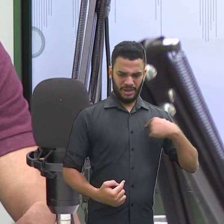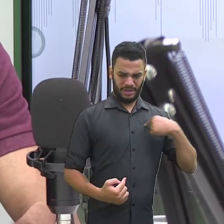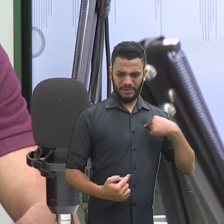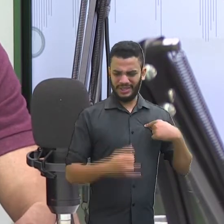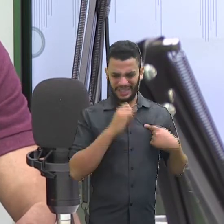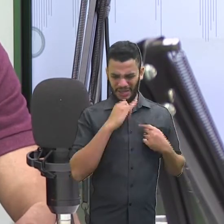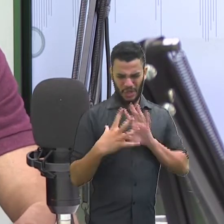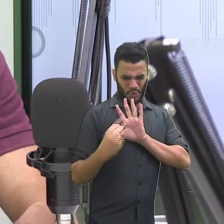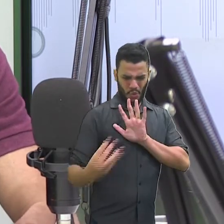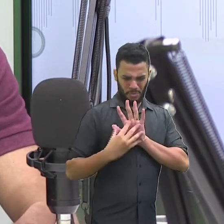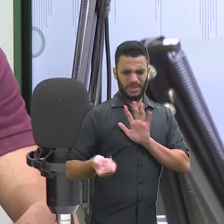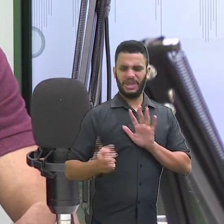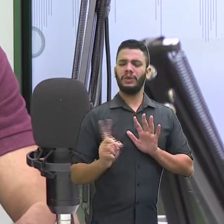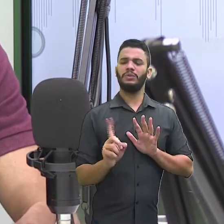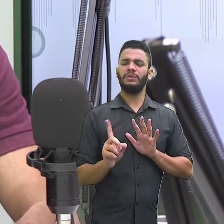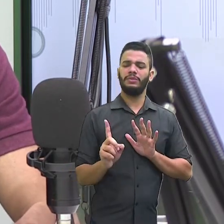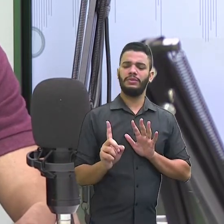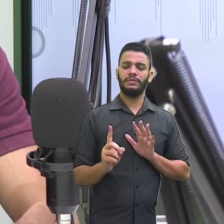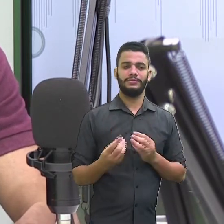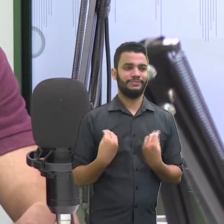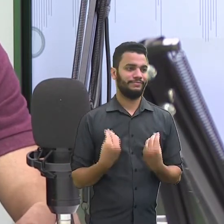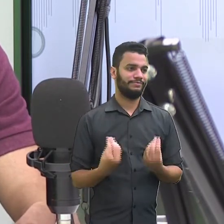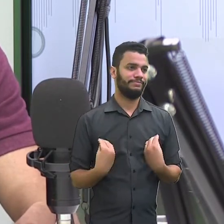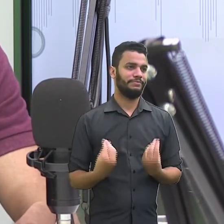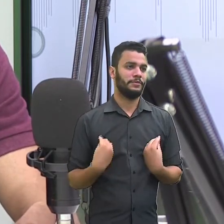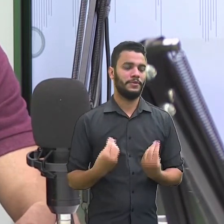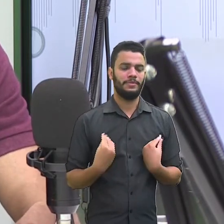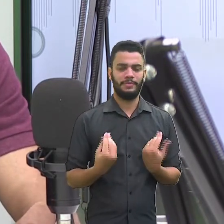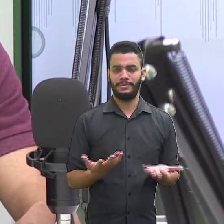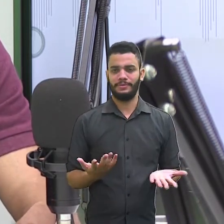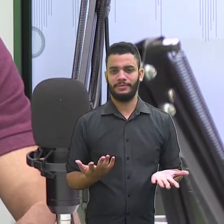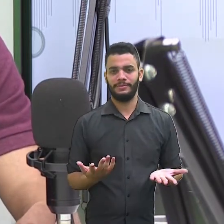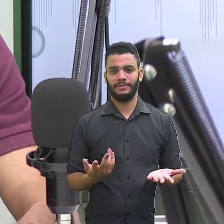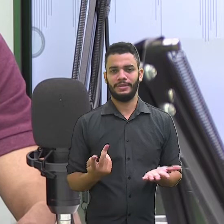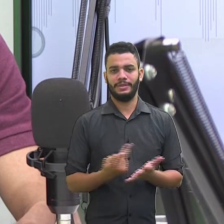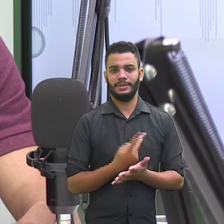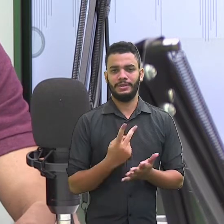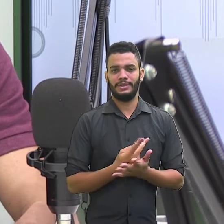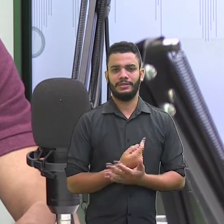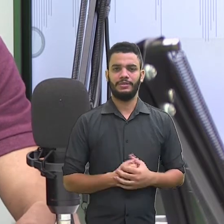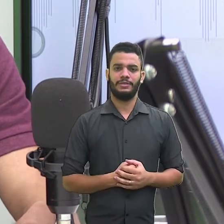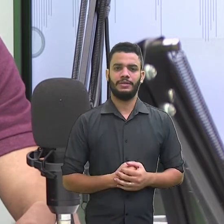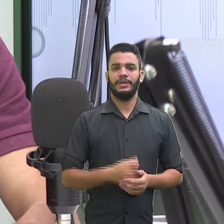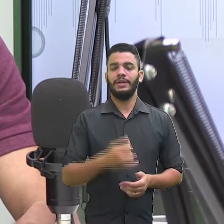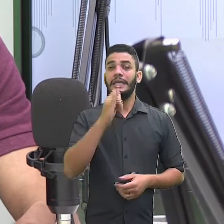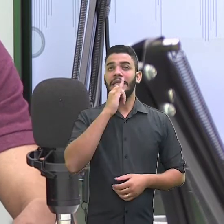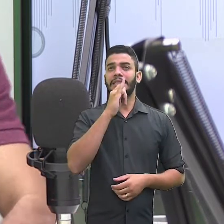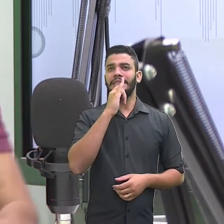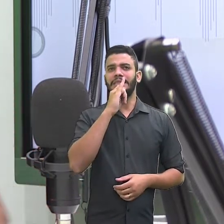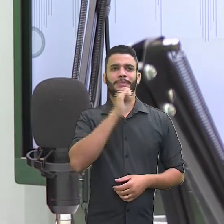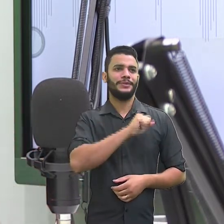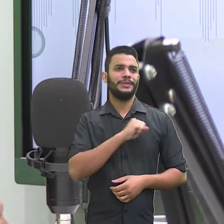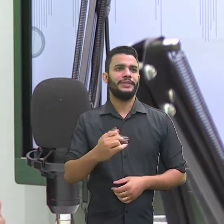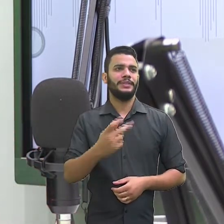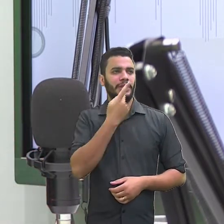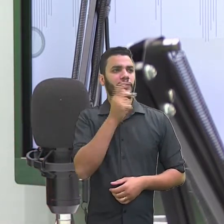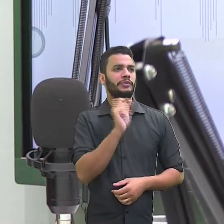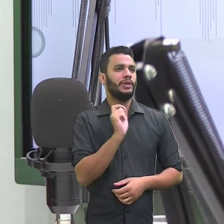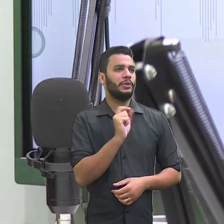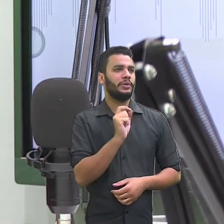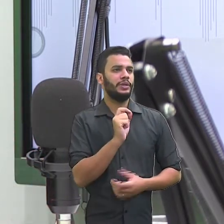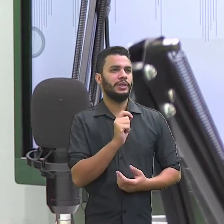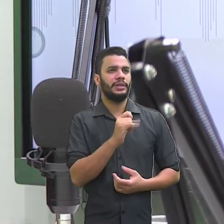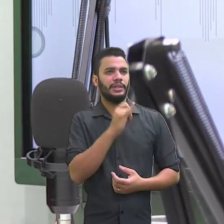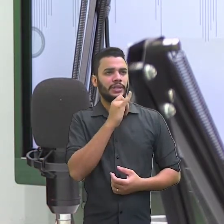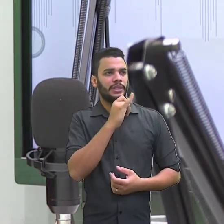eu dizer a um filho meu, respeite mulher. Se quando eu passo na